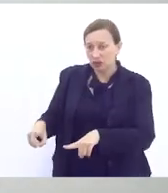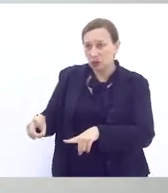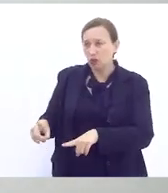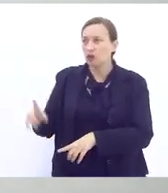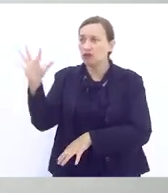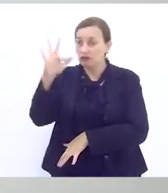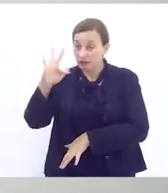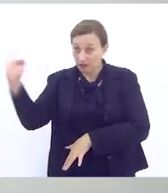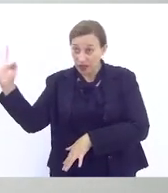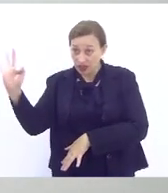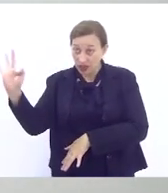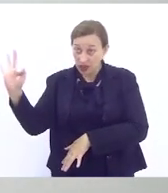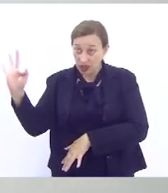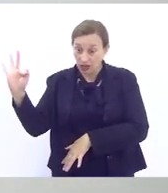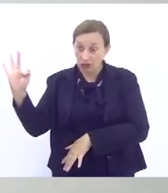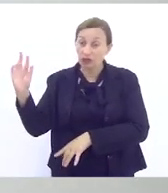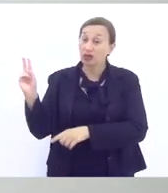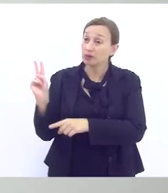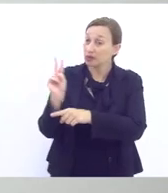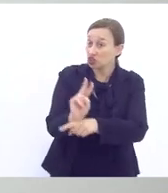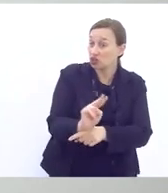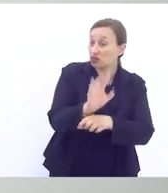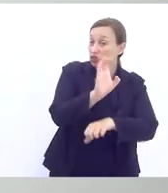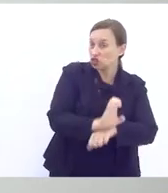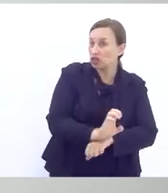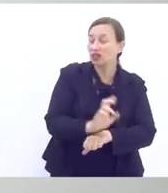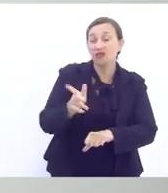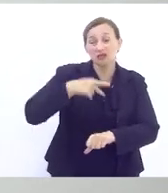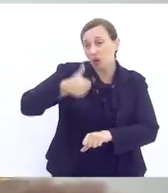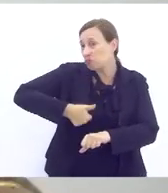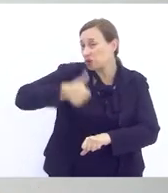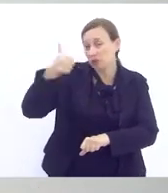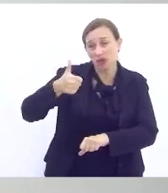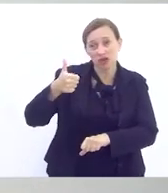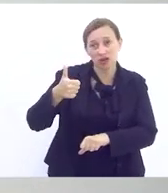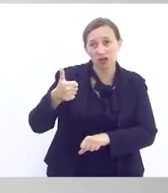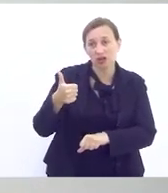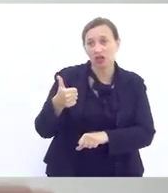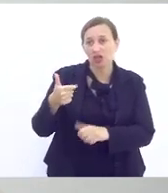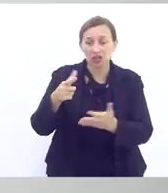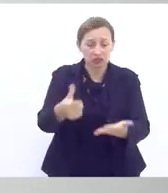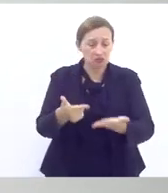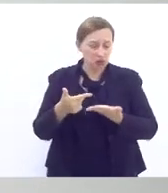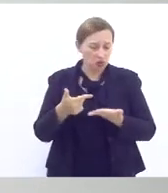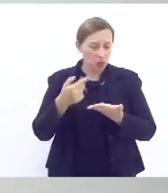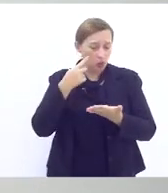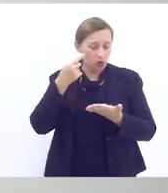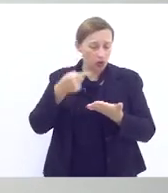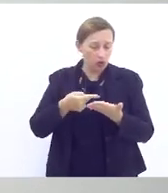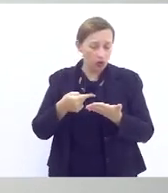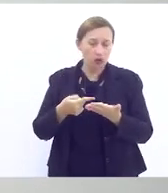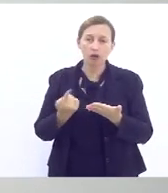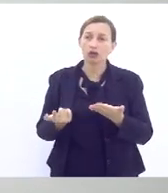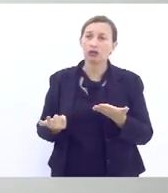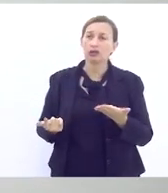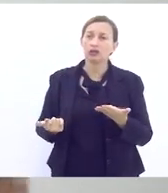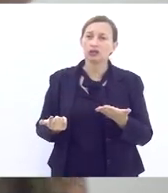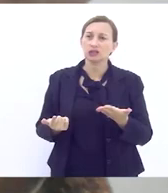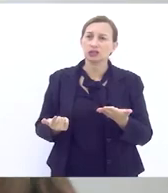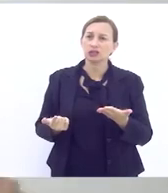né que tava cedido ao estado e ele falou a primeira coisa ele pegou a regulamentação do órgão deu um